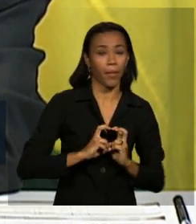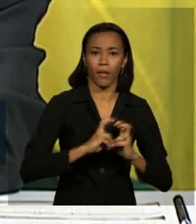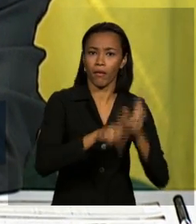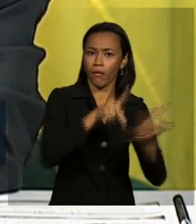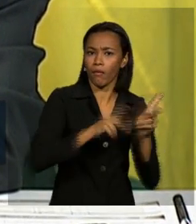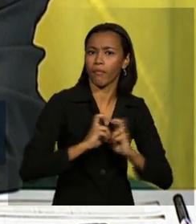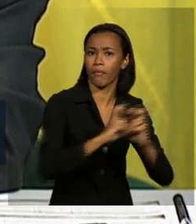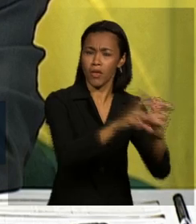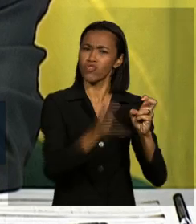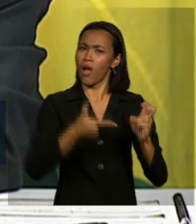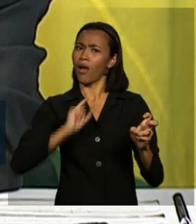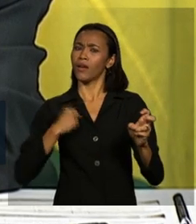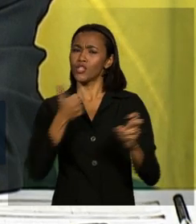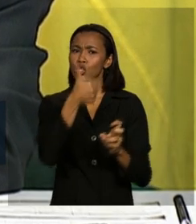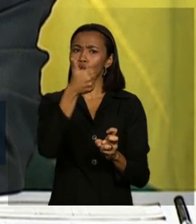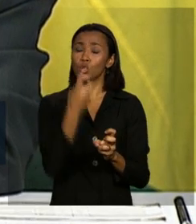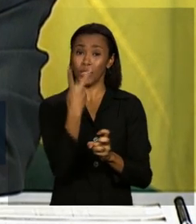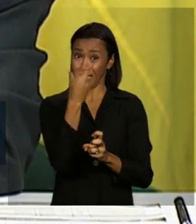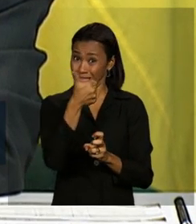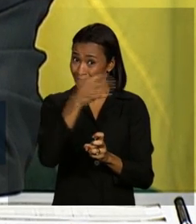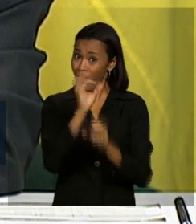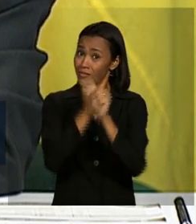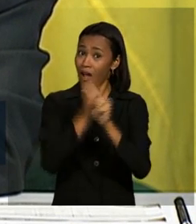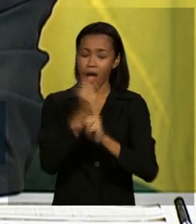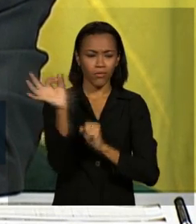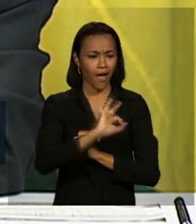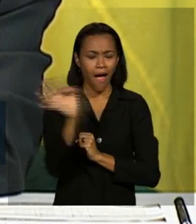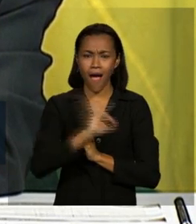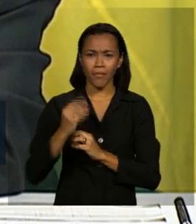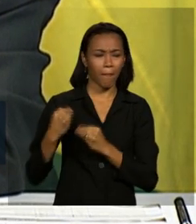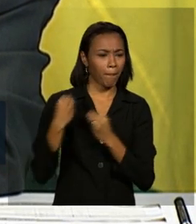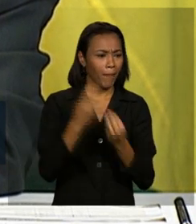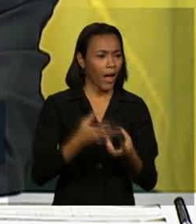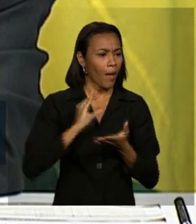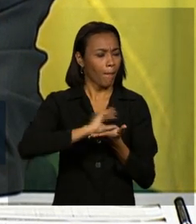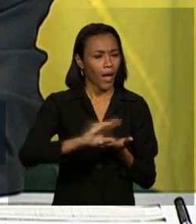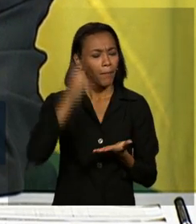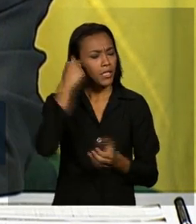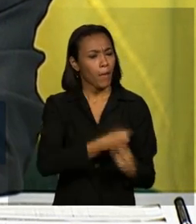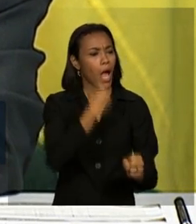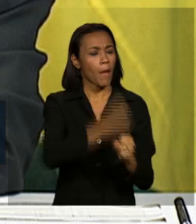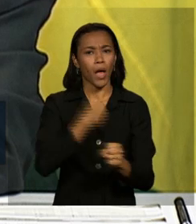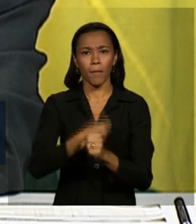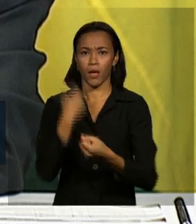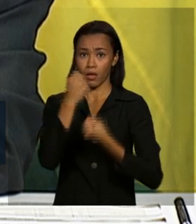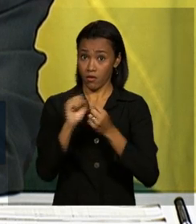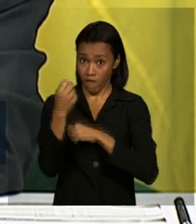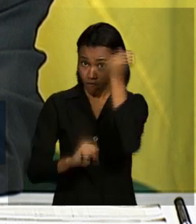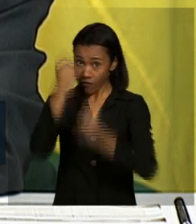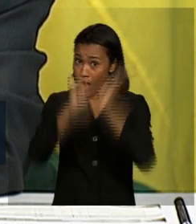exposição duas décadas em que praticamente não se investiu muitas indústrias muitas fábricas na área